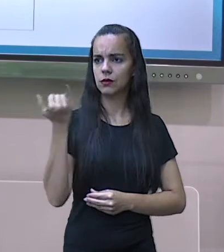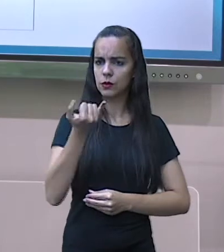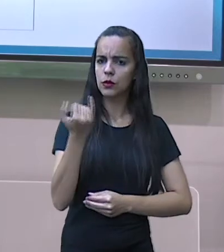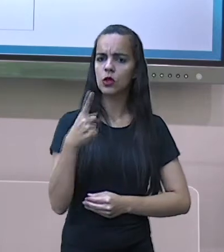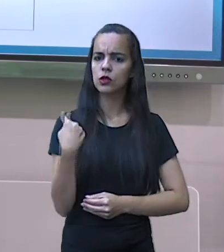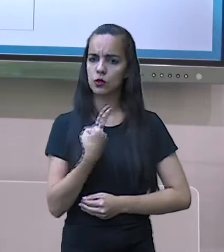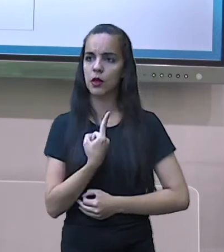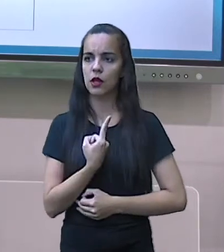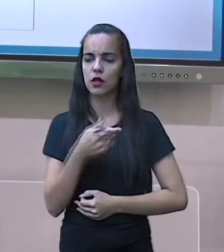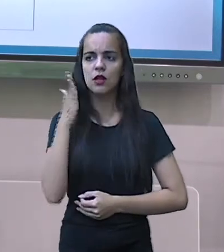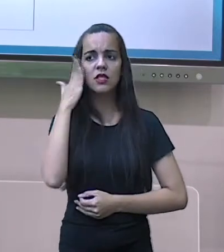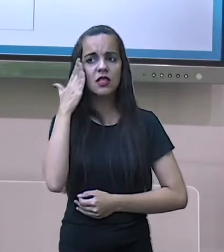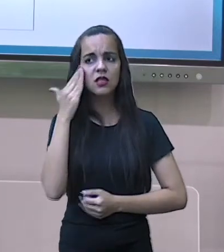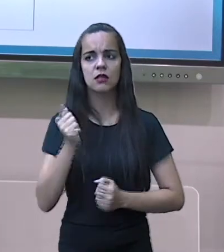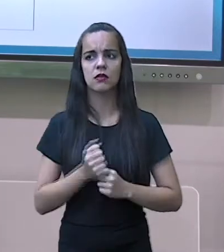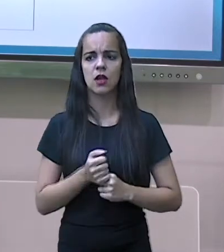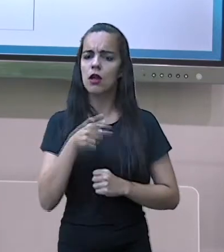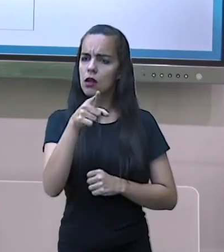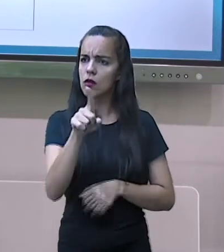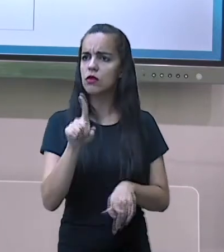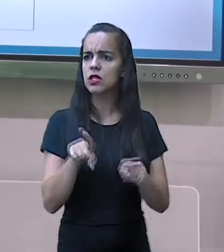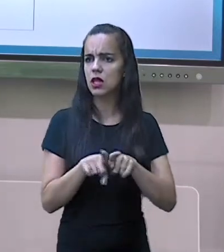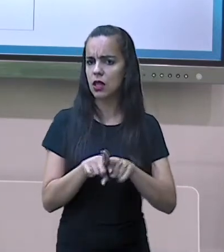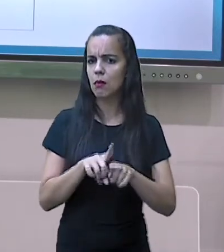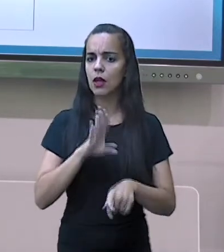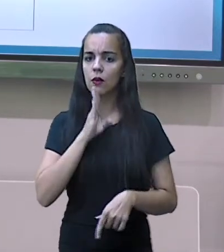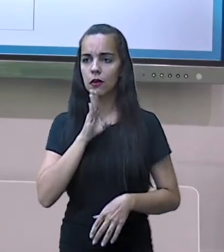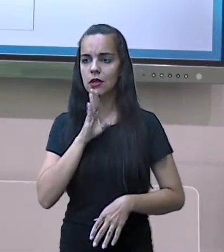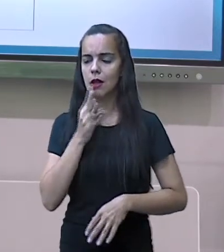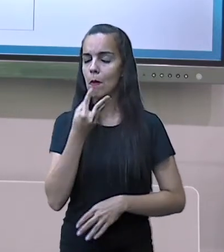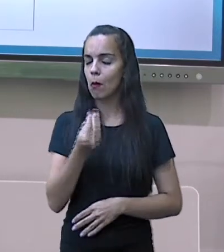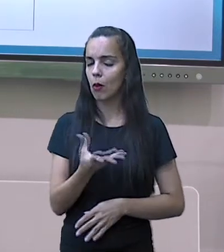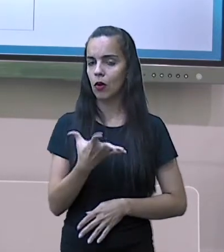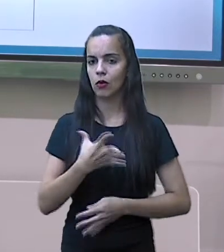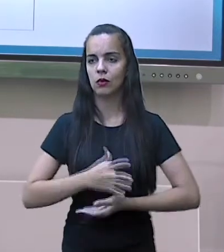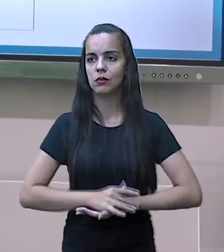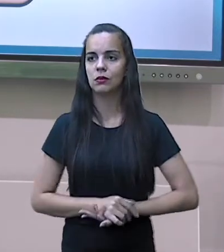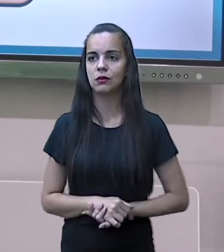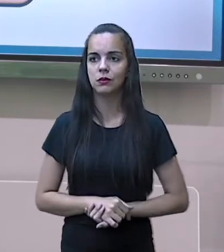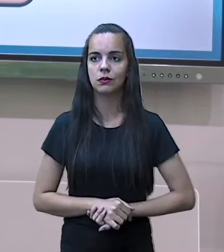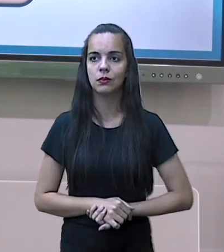a nossa região. E é importante você conhecer.